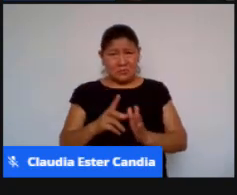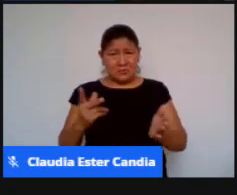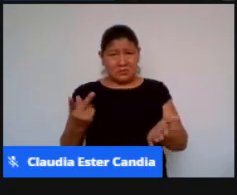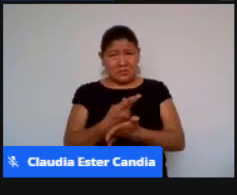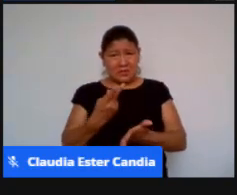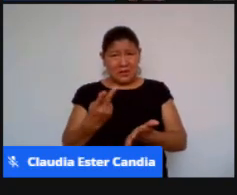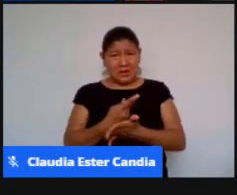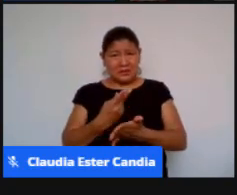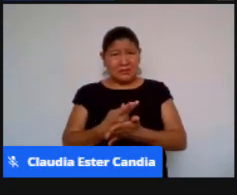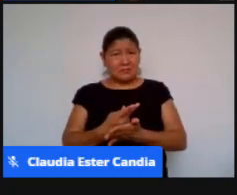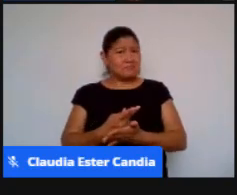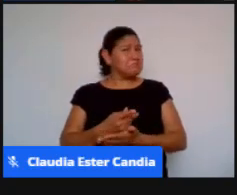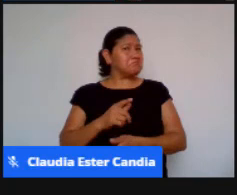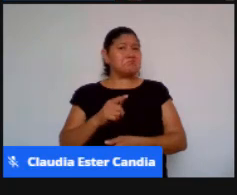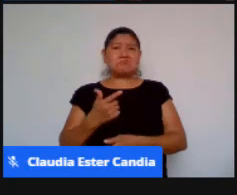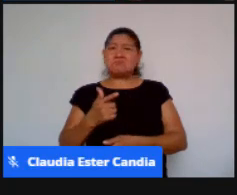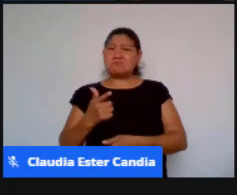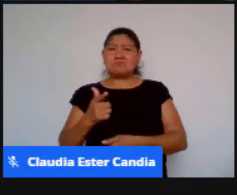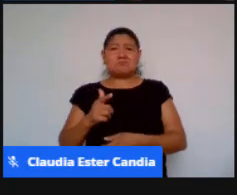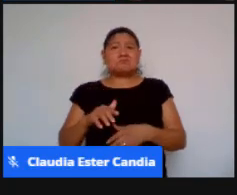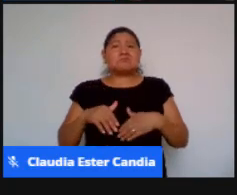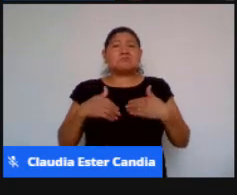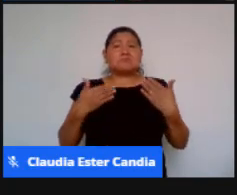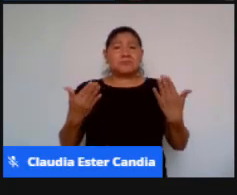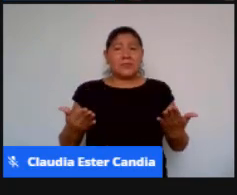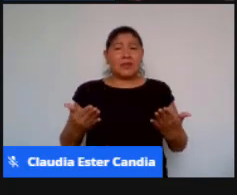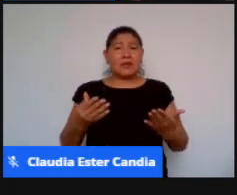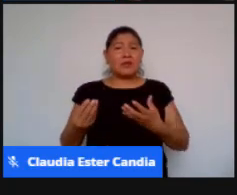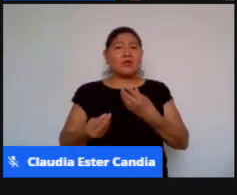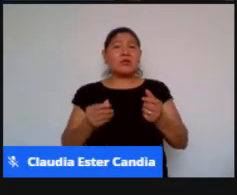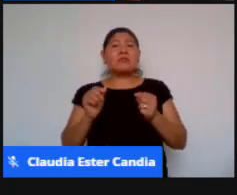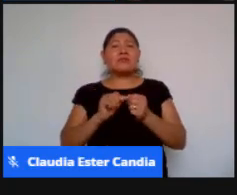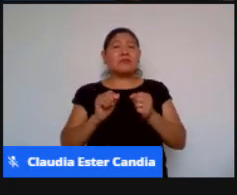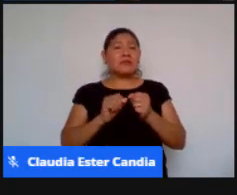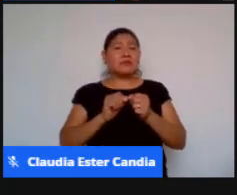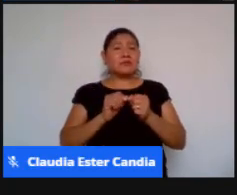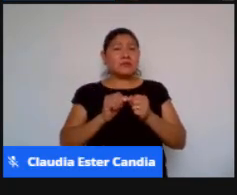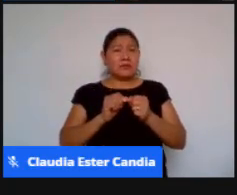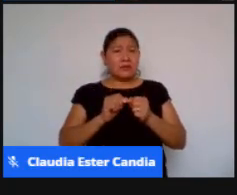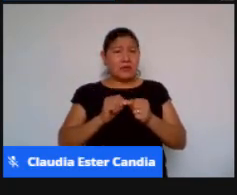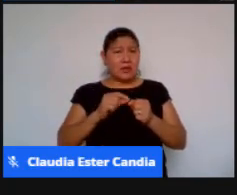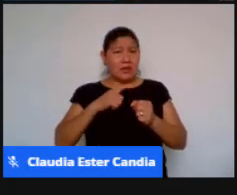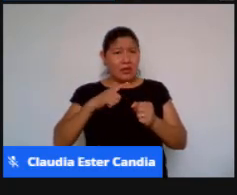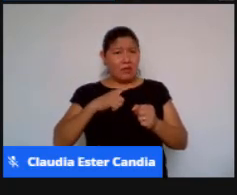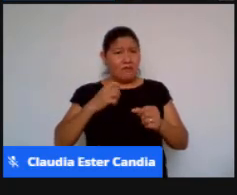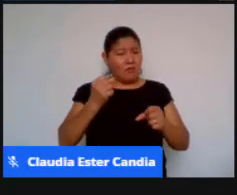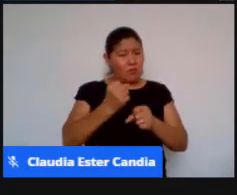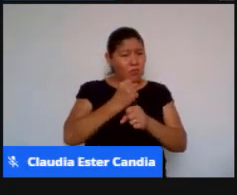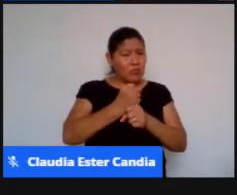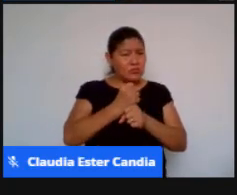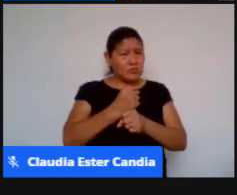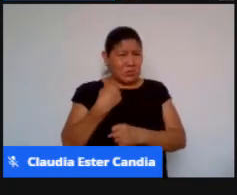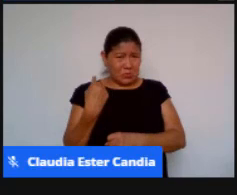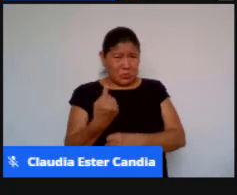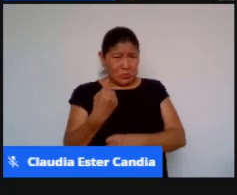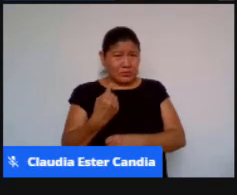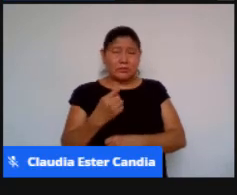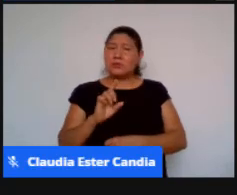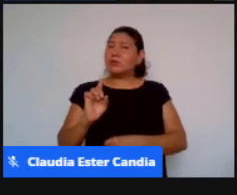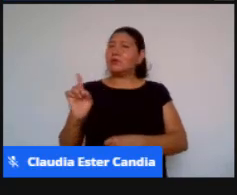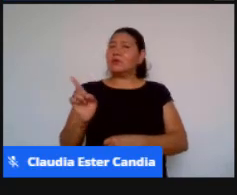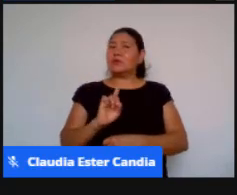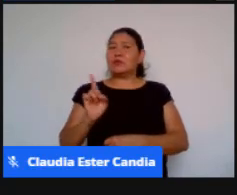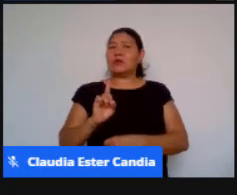ver. Então, não quer dizer que nós construímos perguntas de resposta ao item, que isso é muito